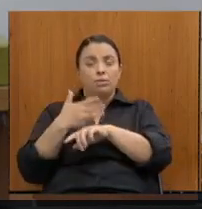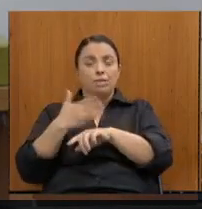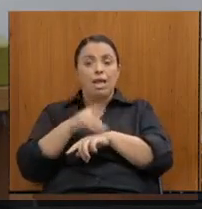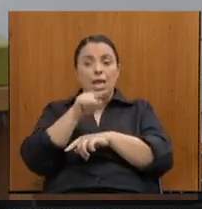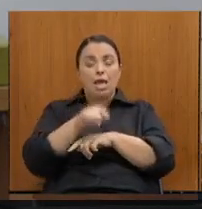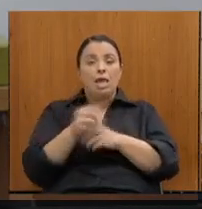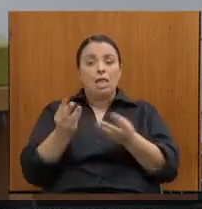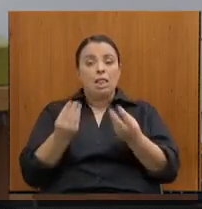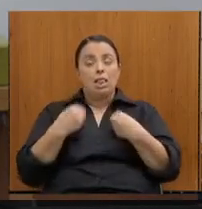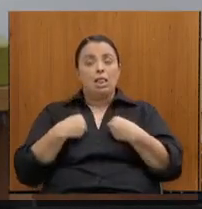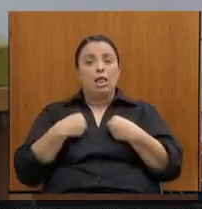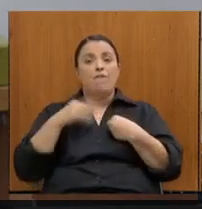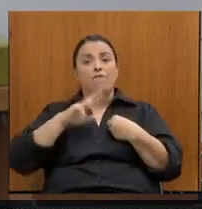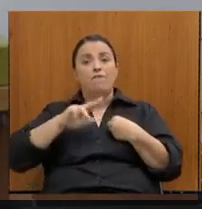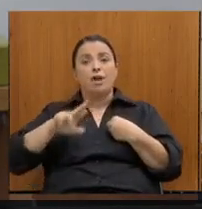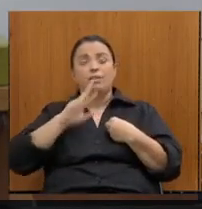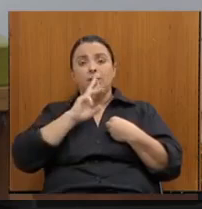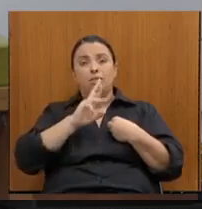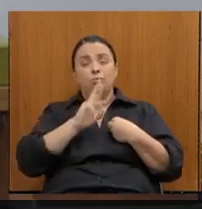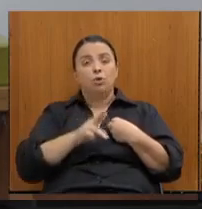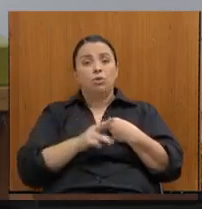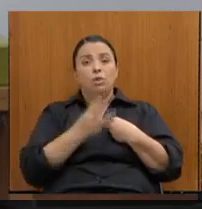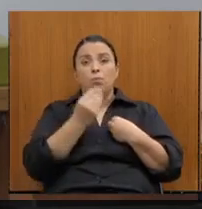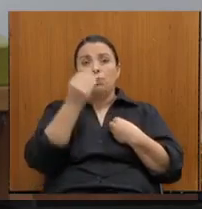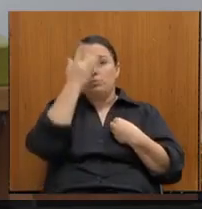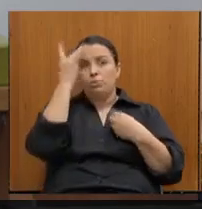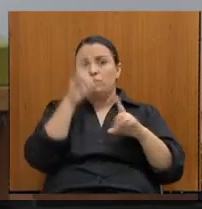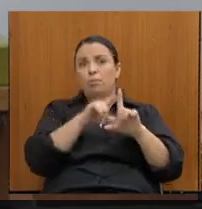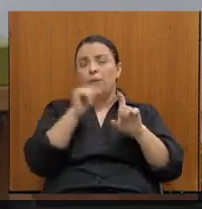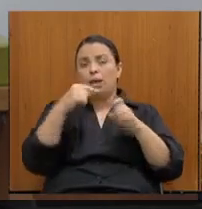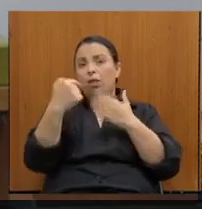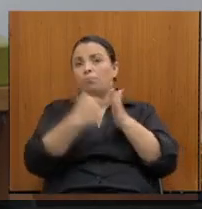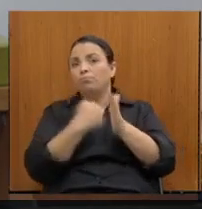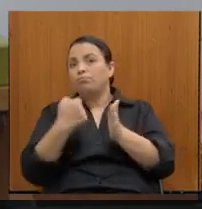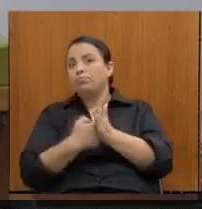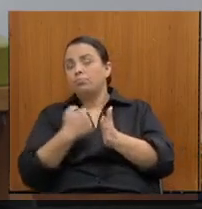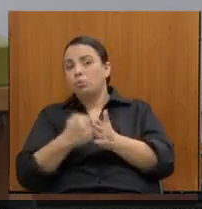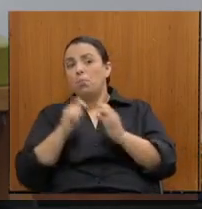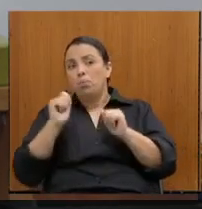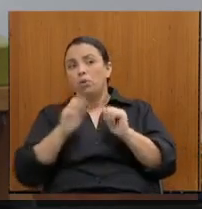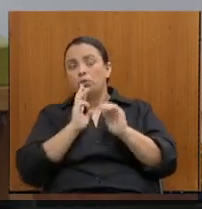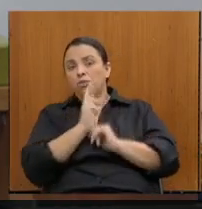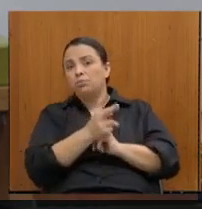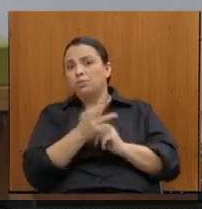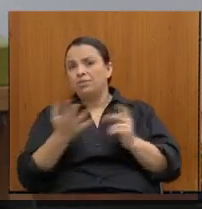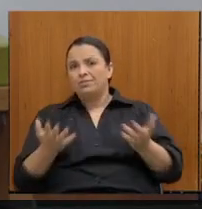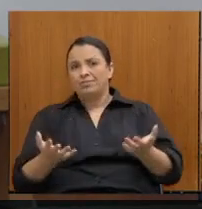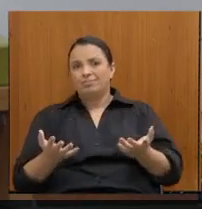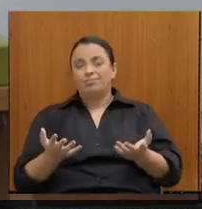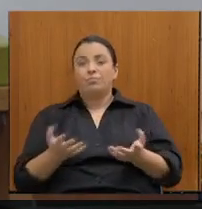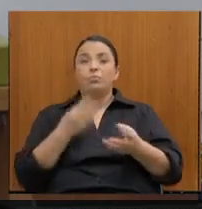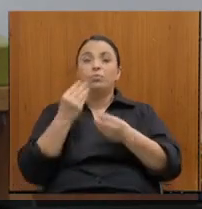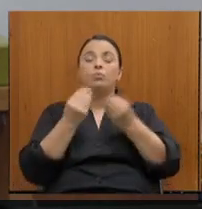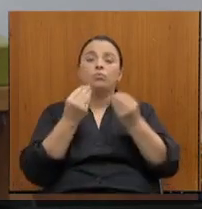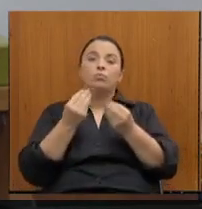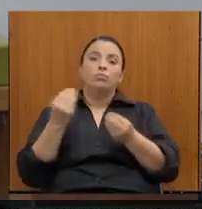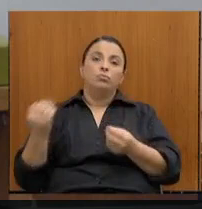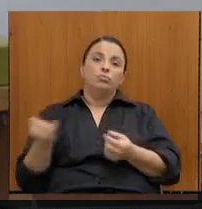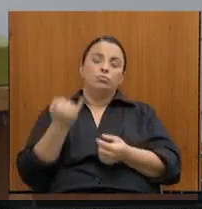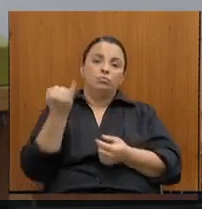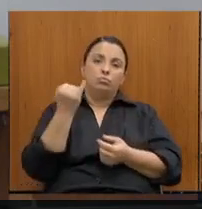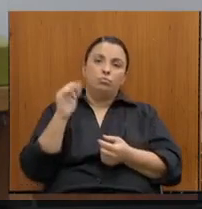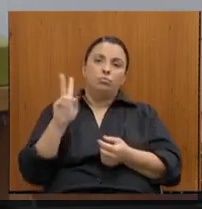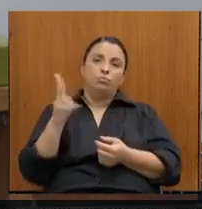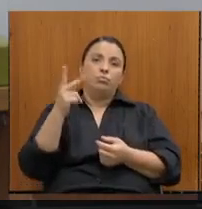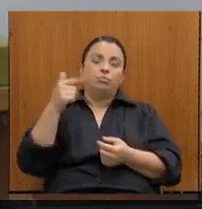respostas a perguntas que hoje o empreendedor faço é como se tornar importante